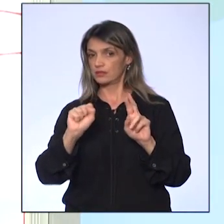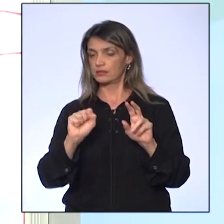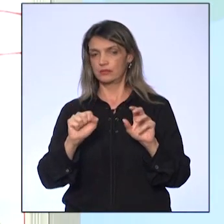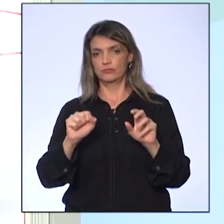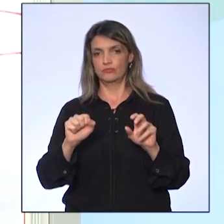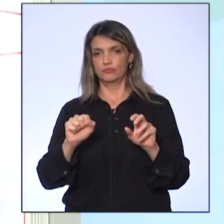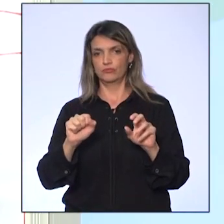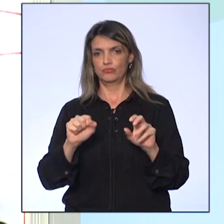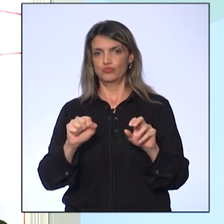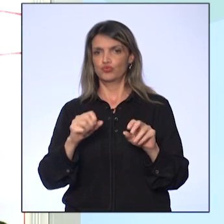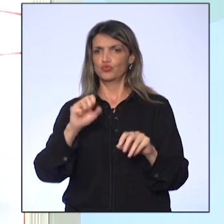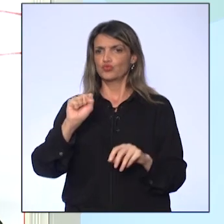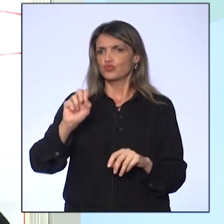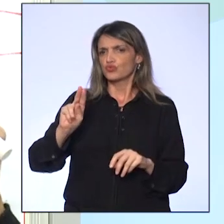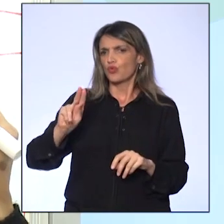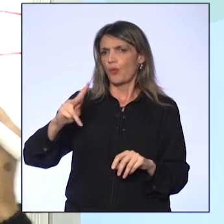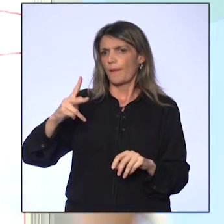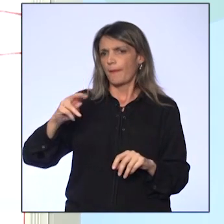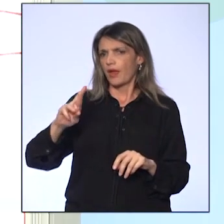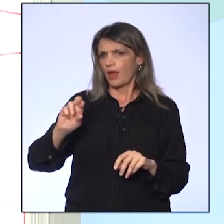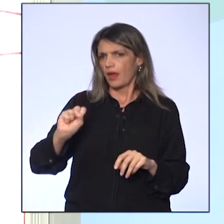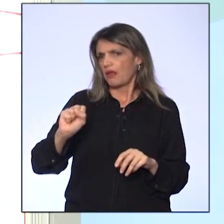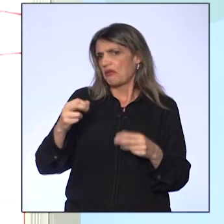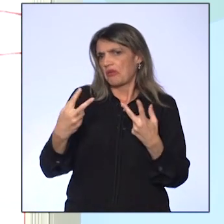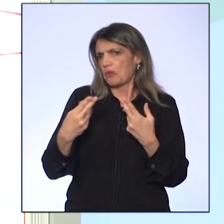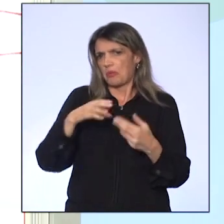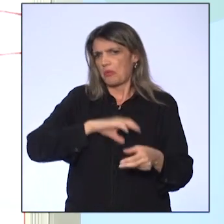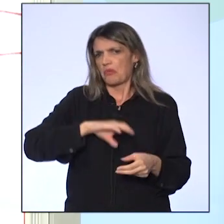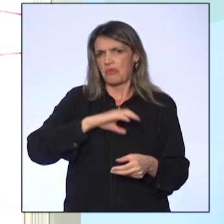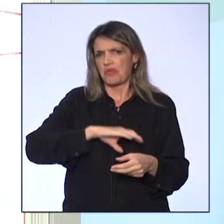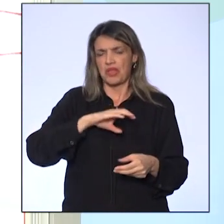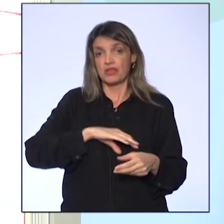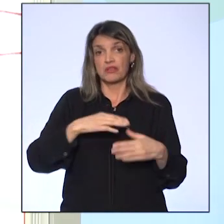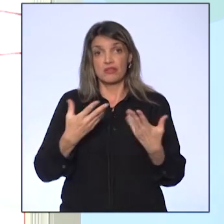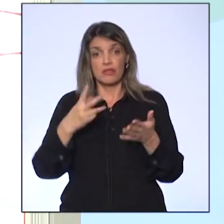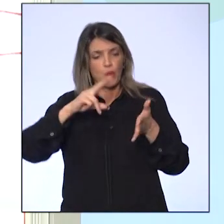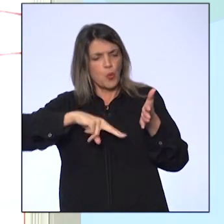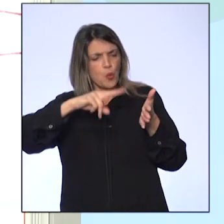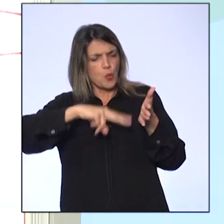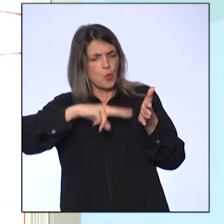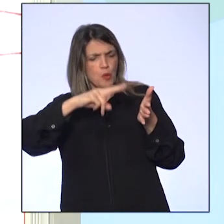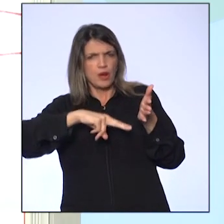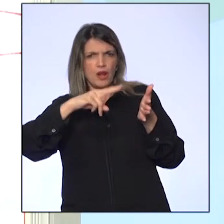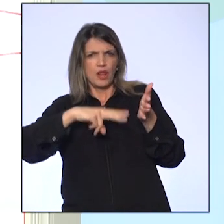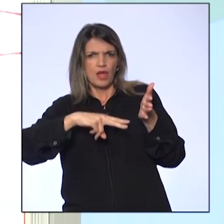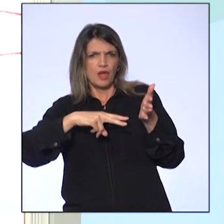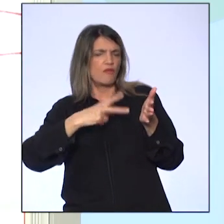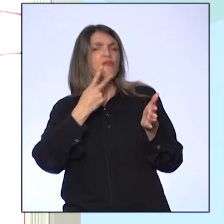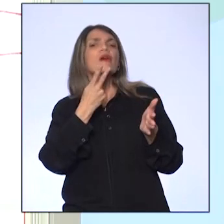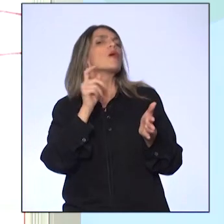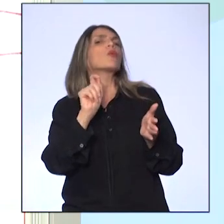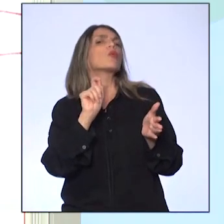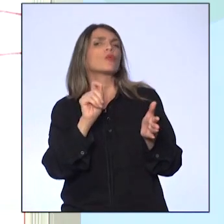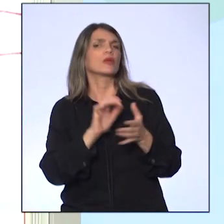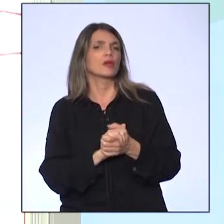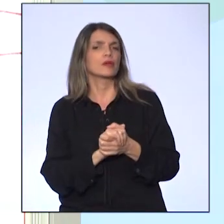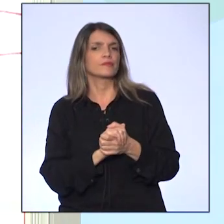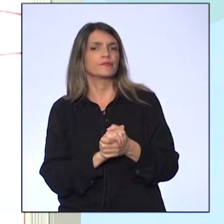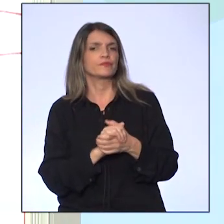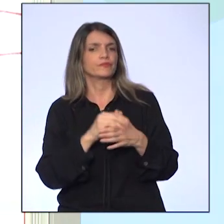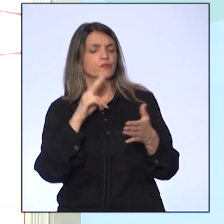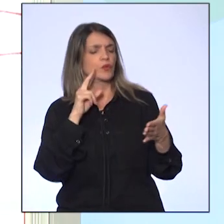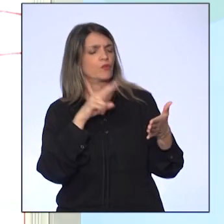português, tá certo? E hero também. Então, quando eu estiver lendo o texto, eu vou fazer o quê? Eu vou olhar